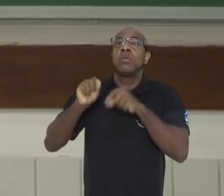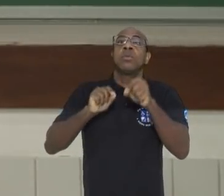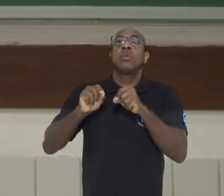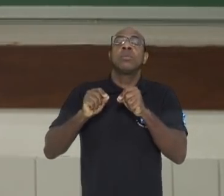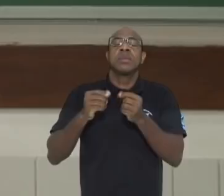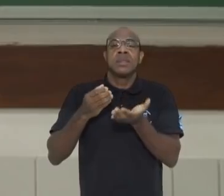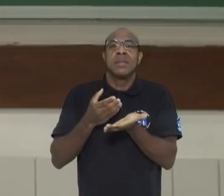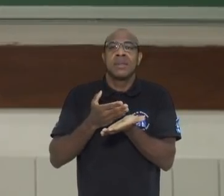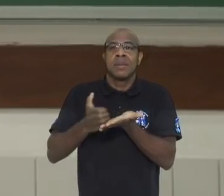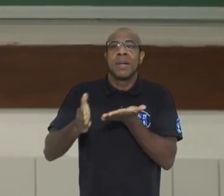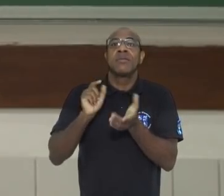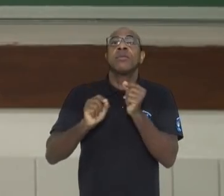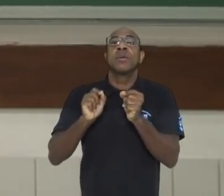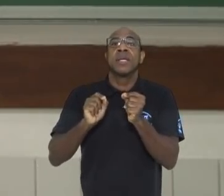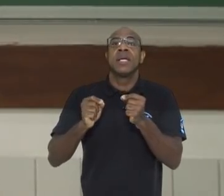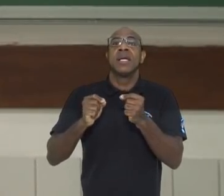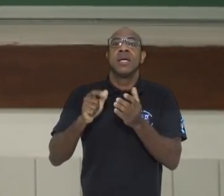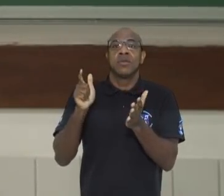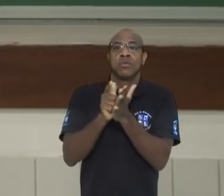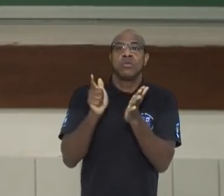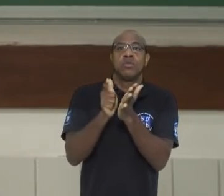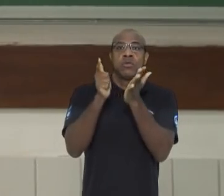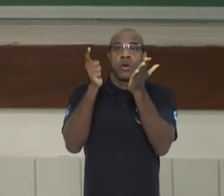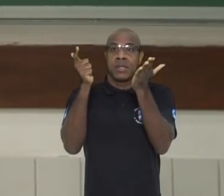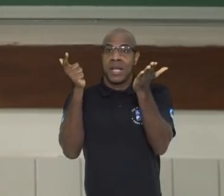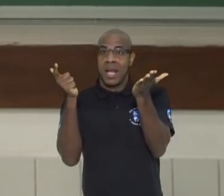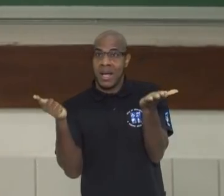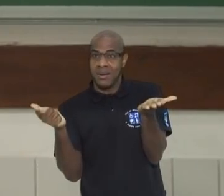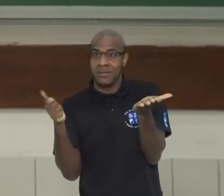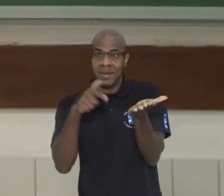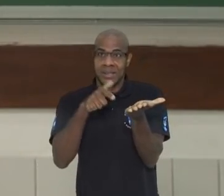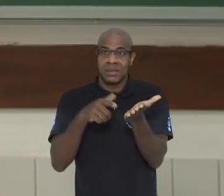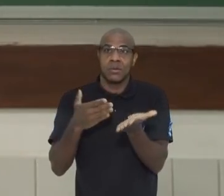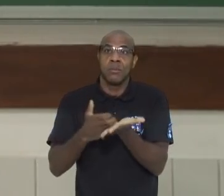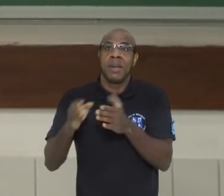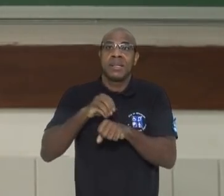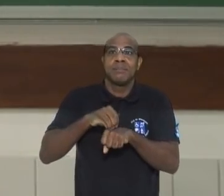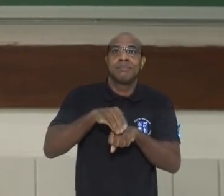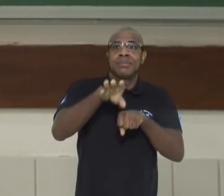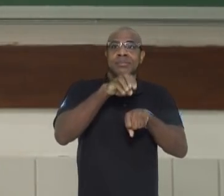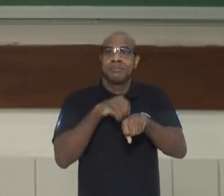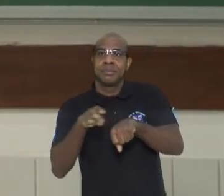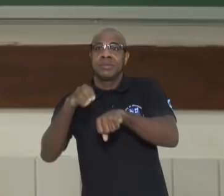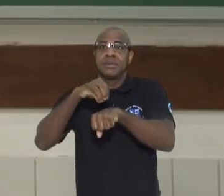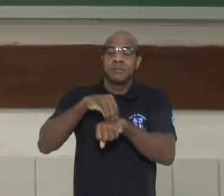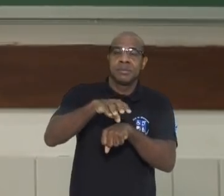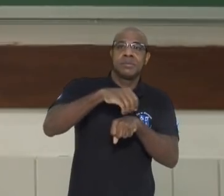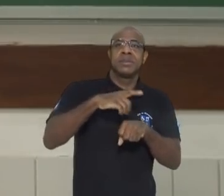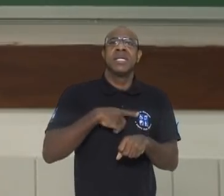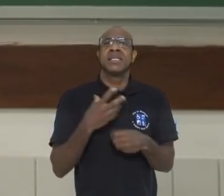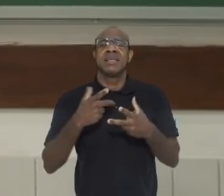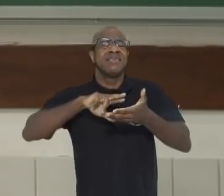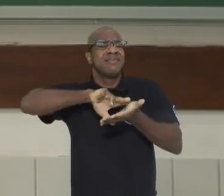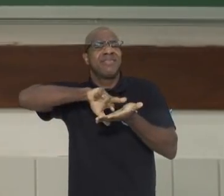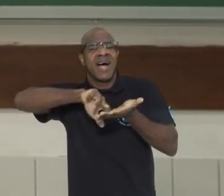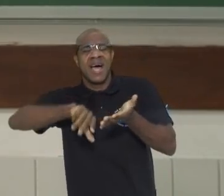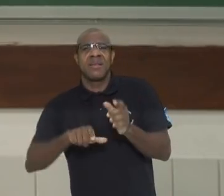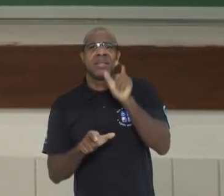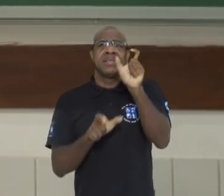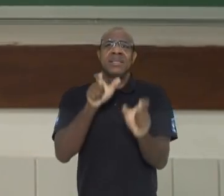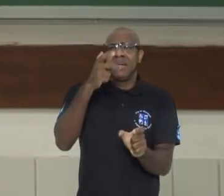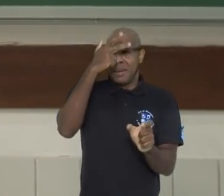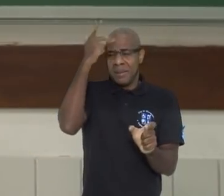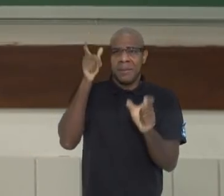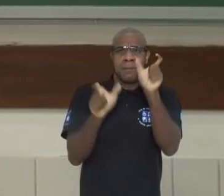19. Então, é um texto de longa extensão, tem muitos personagens, tem uma variação de